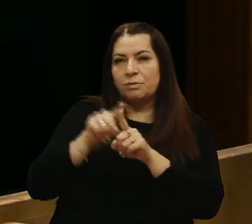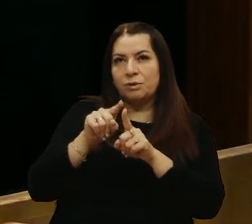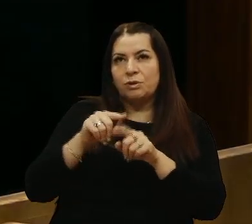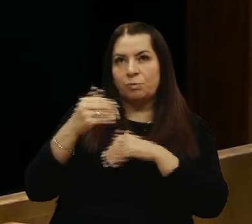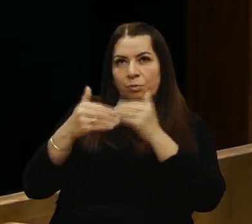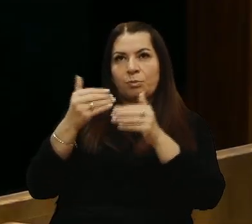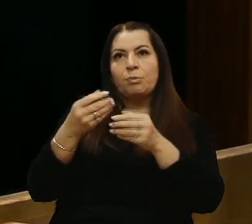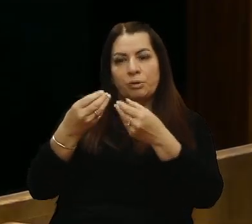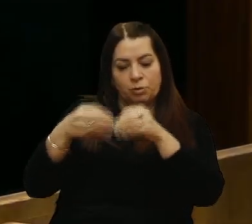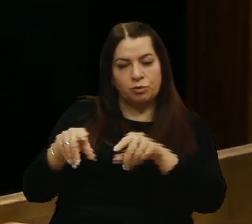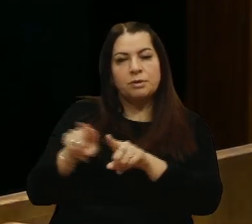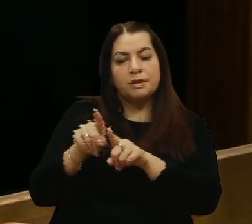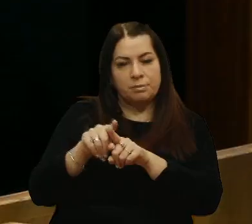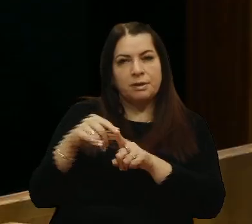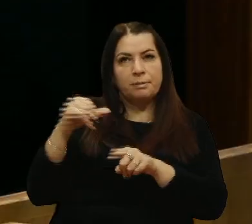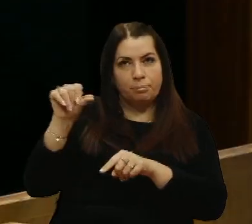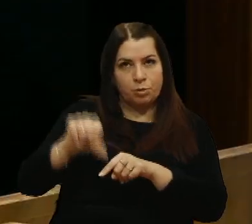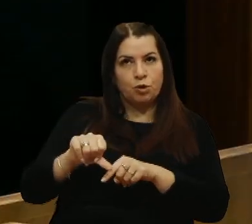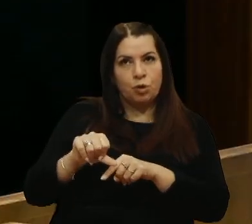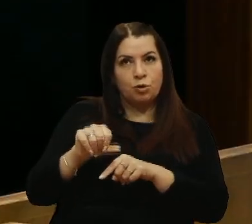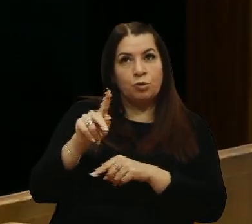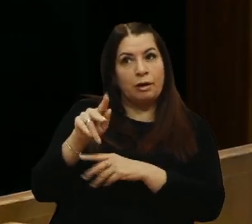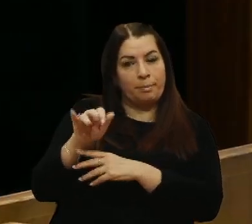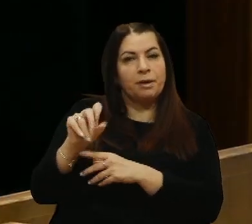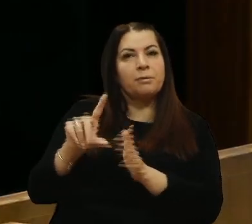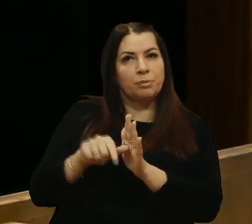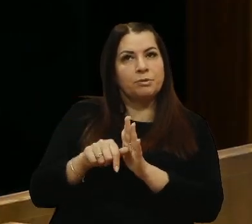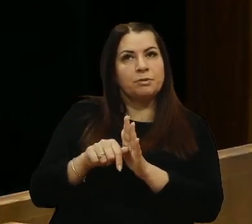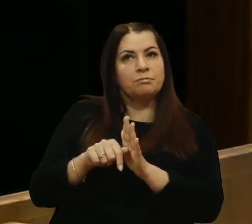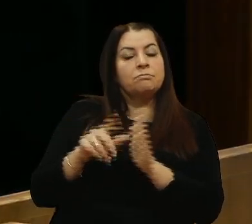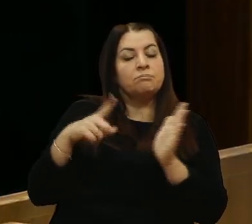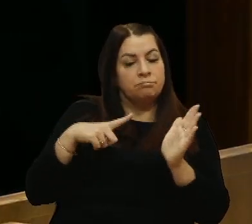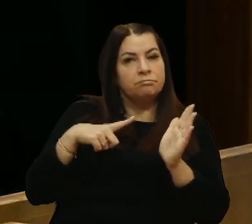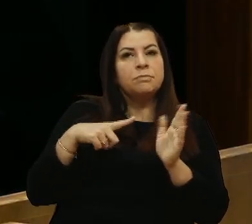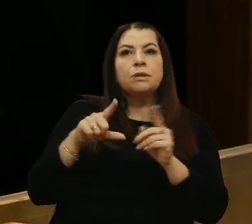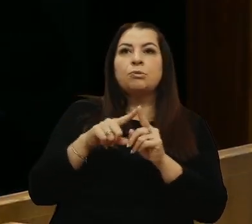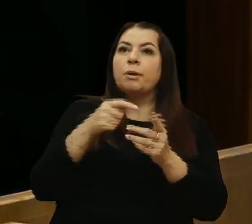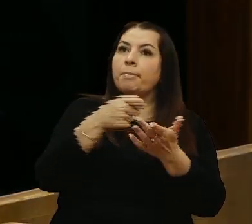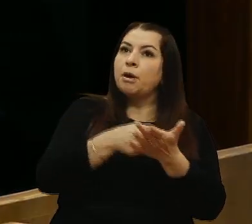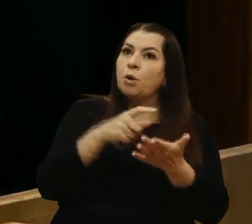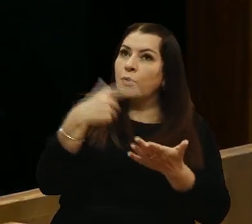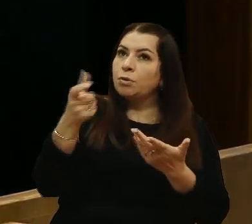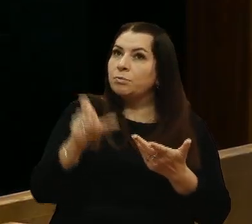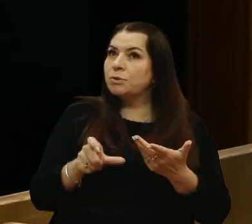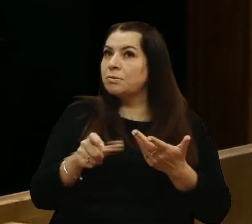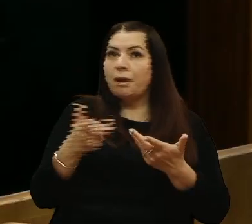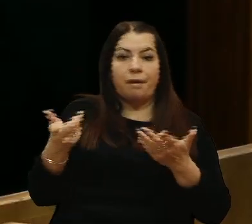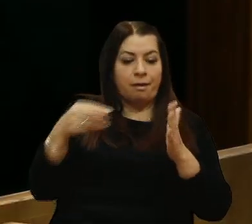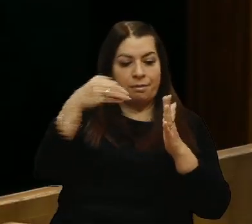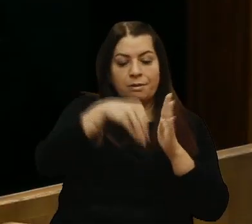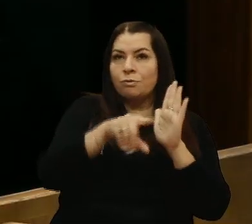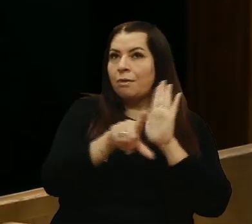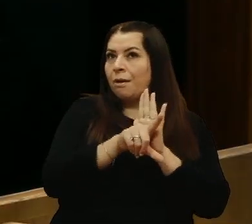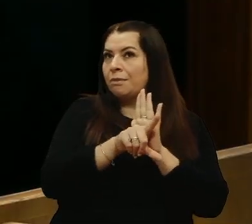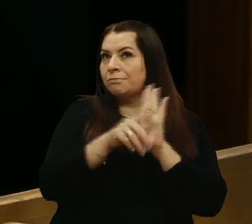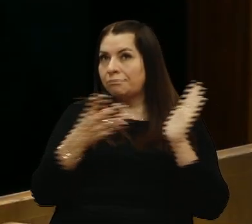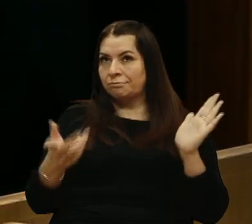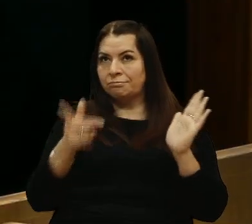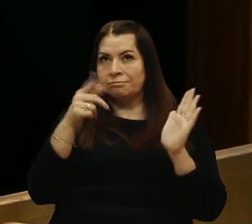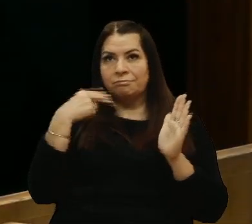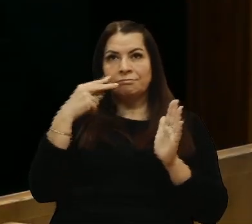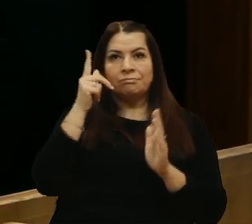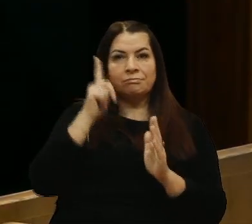pode causar prejuízo significativo, é pior que a pena, eu tenho que indenizar o outro. É a disposição legal, vereador Lucas.